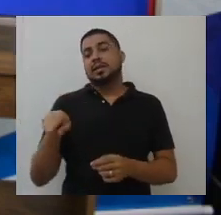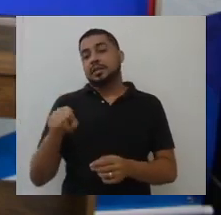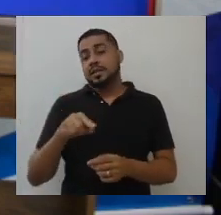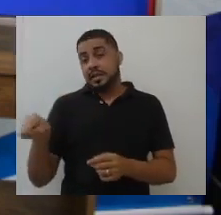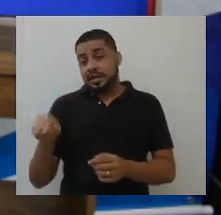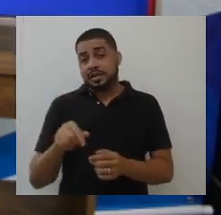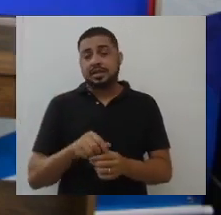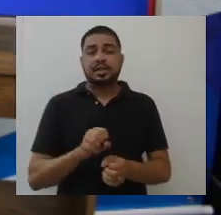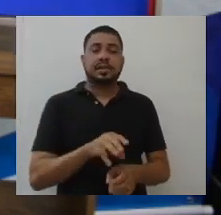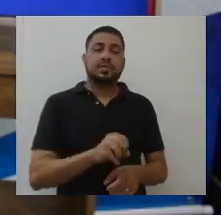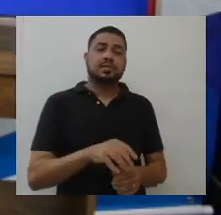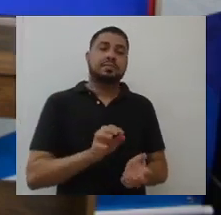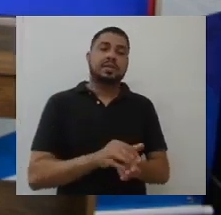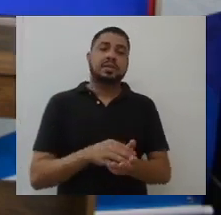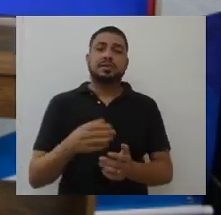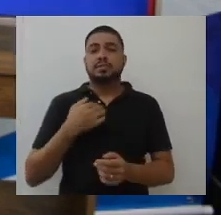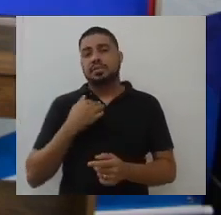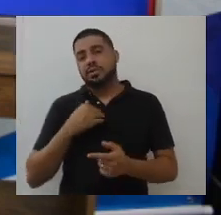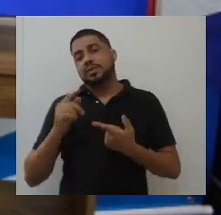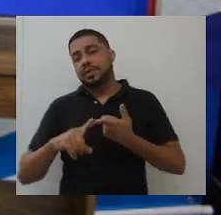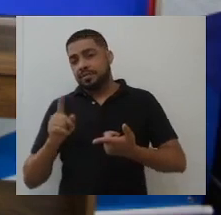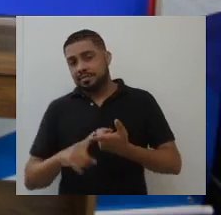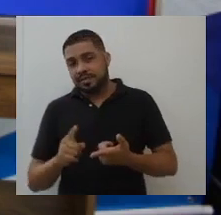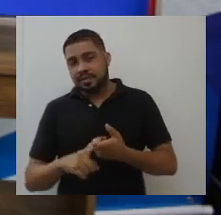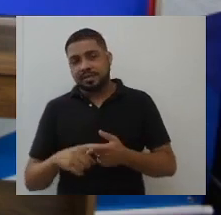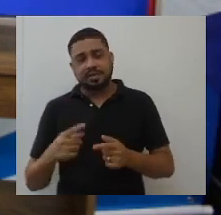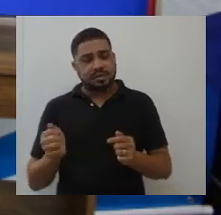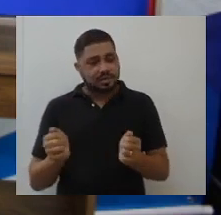Instagram, arroba Rafael Cardoso Real, e a gente vai estar bem